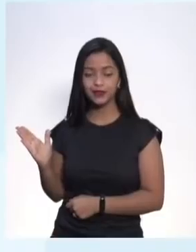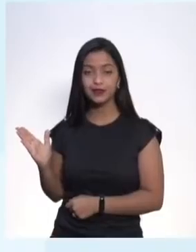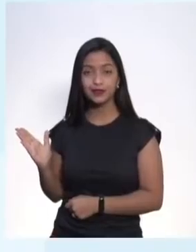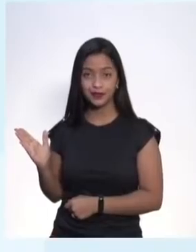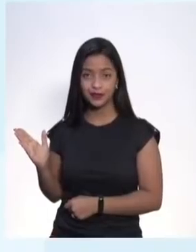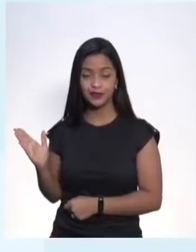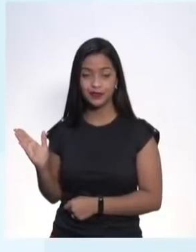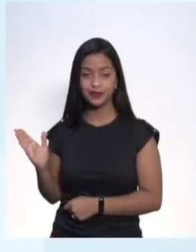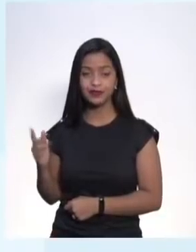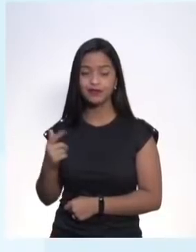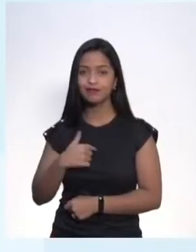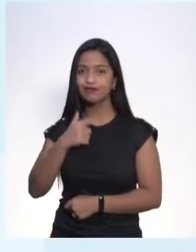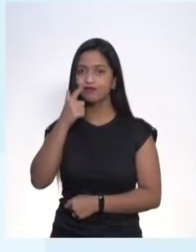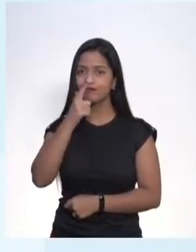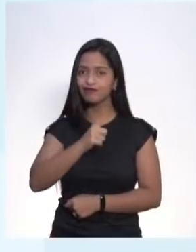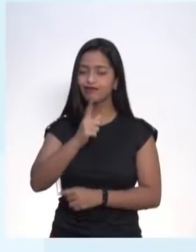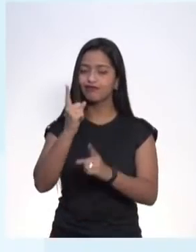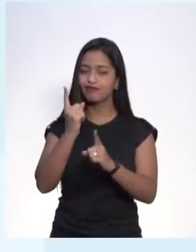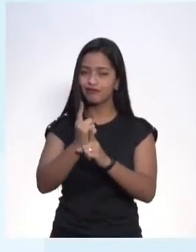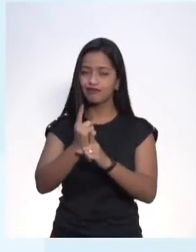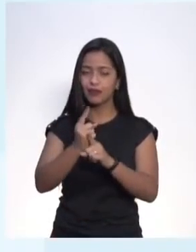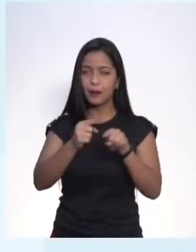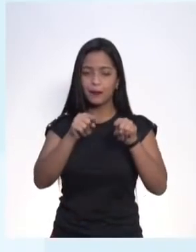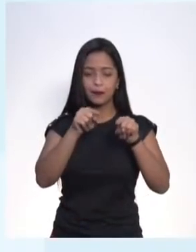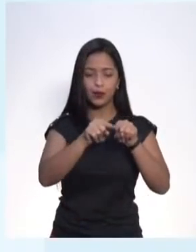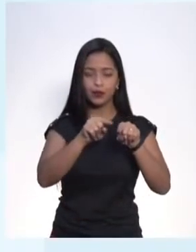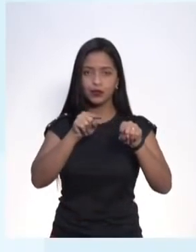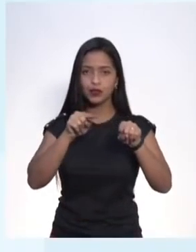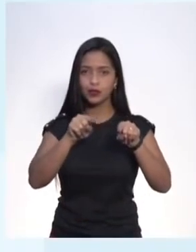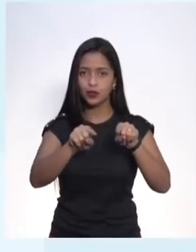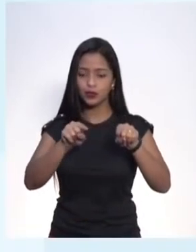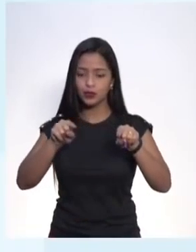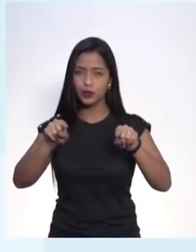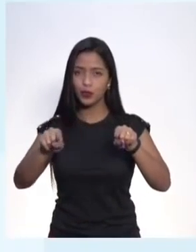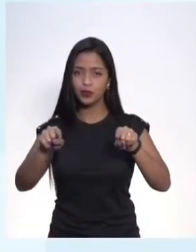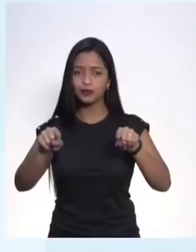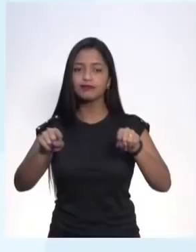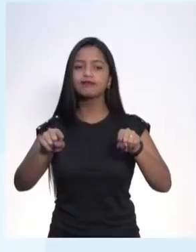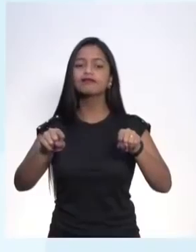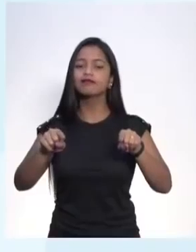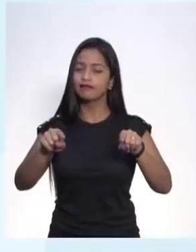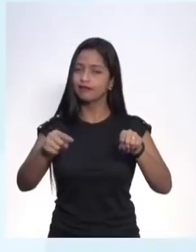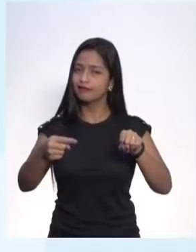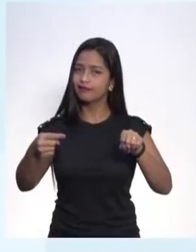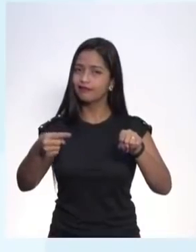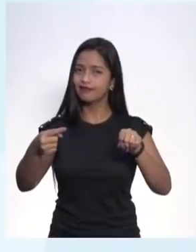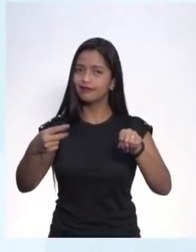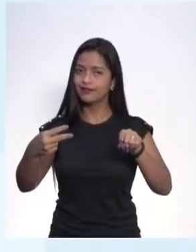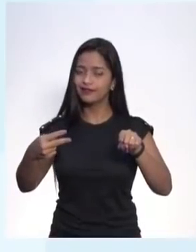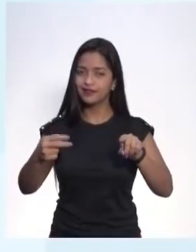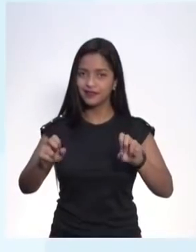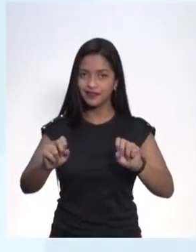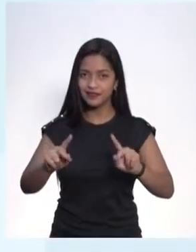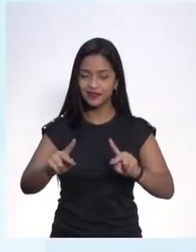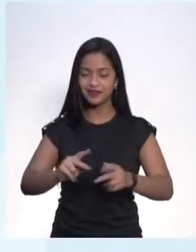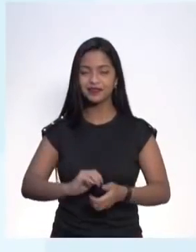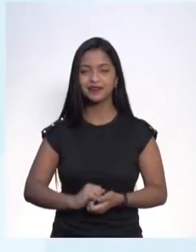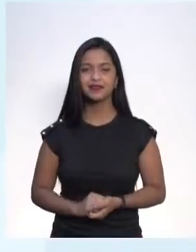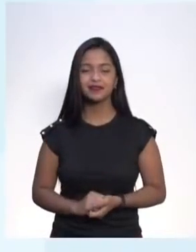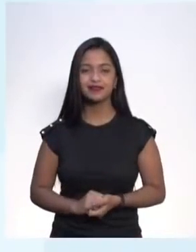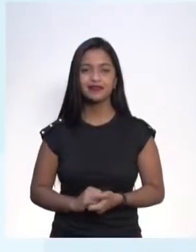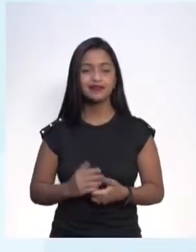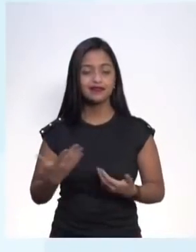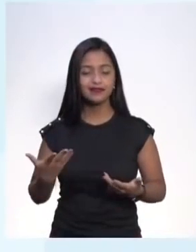aí, eu consigo identificar que esse ponto estaria aí no 2 negativo, como foi comentado aqui, né? Então, sempre